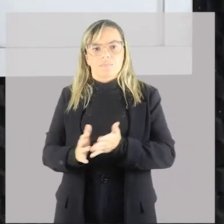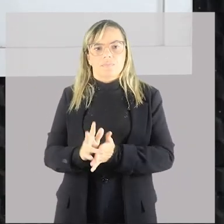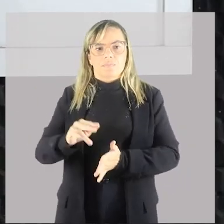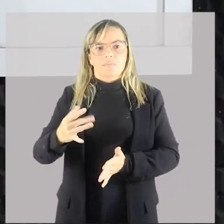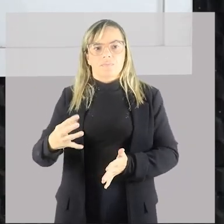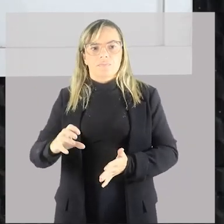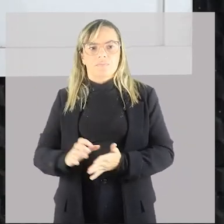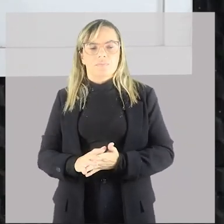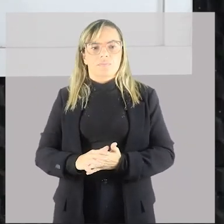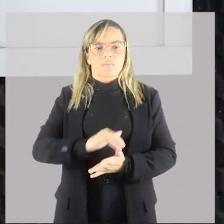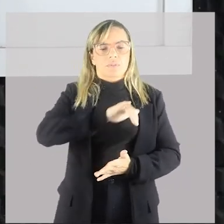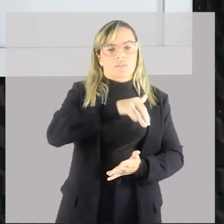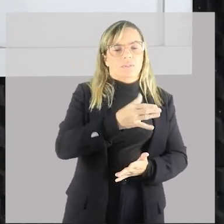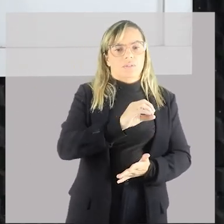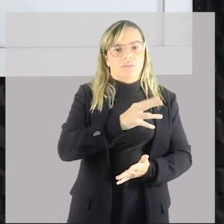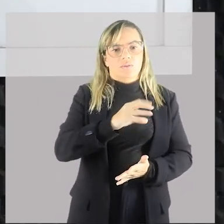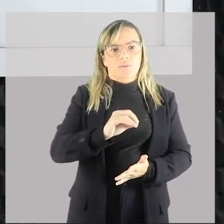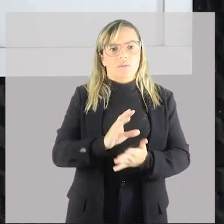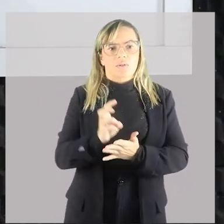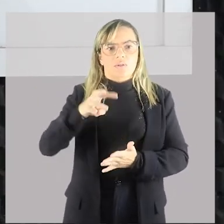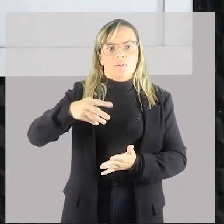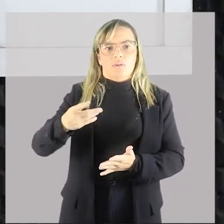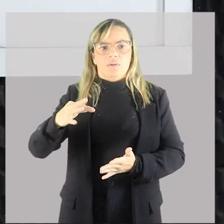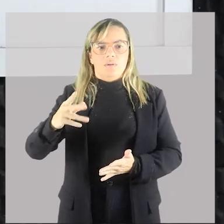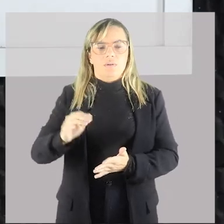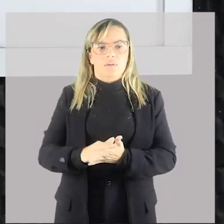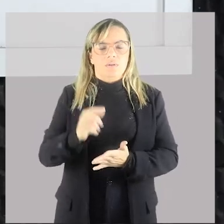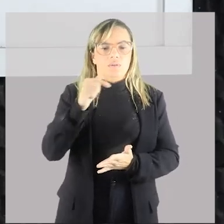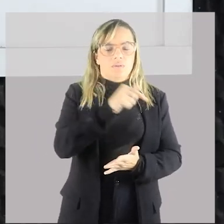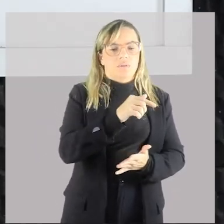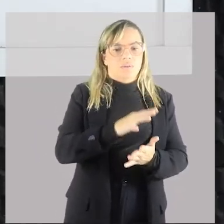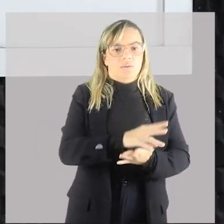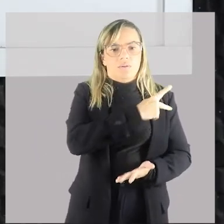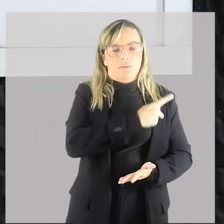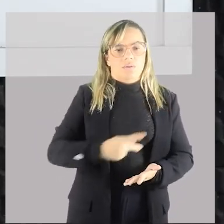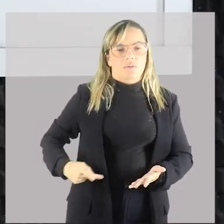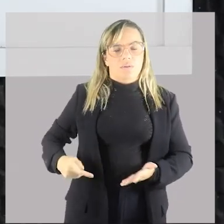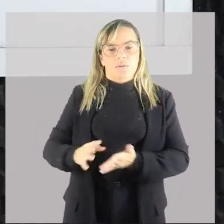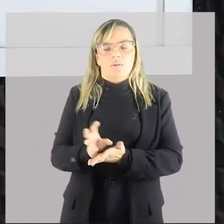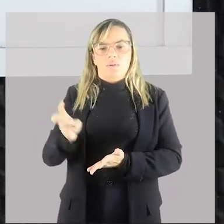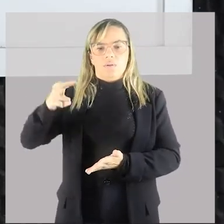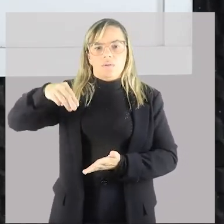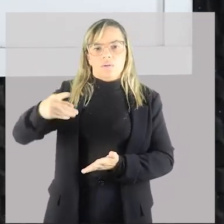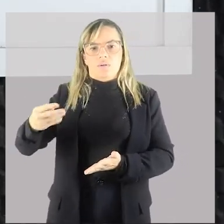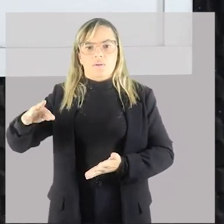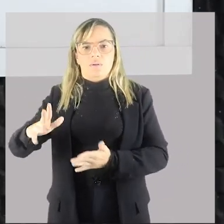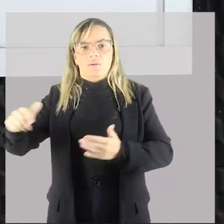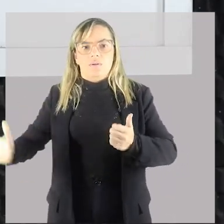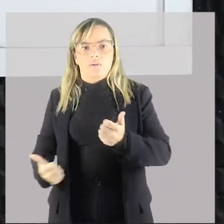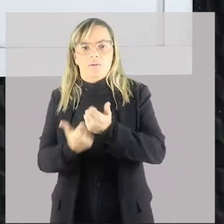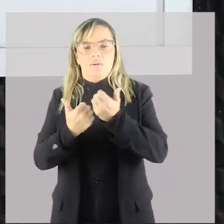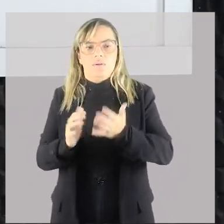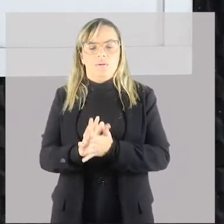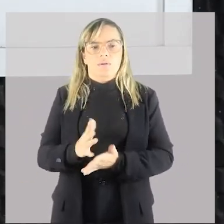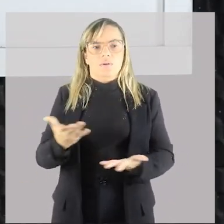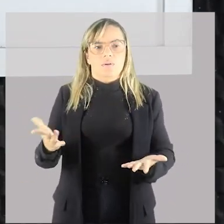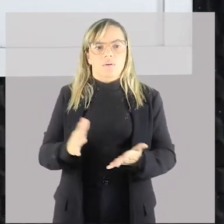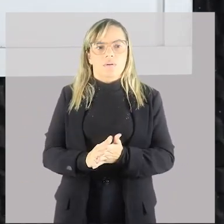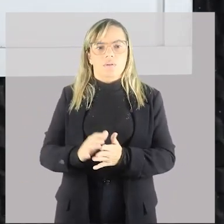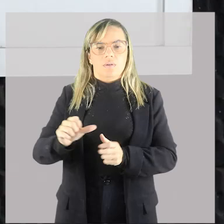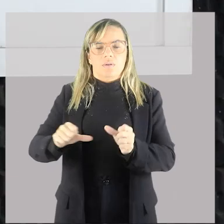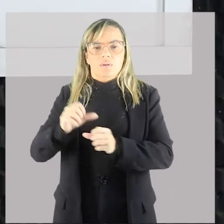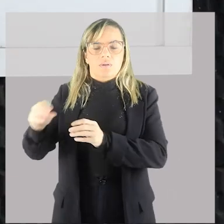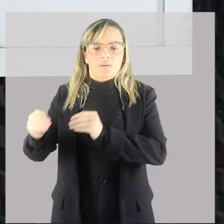João e Maria. João é presidente e Maria é vice-presidente. Se eu mudar, se eu botar Maria